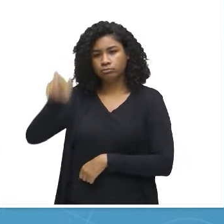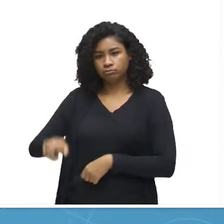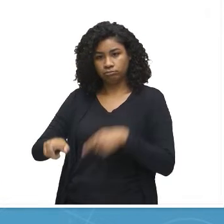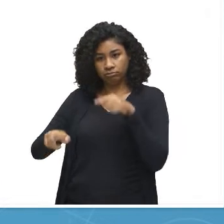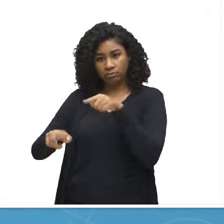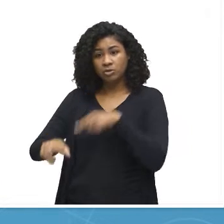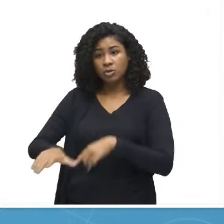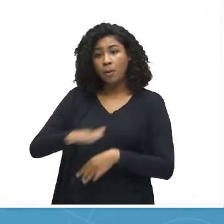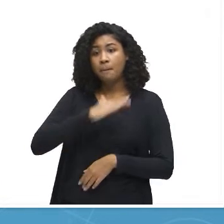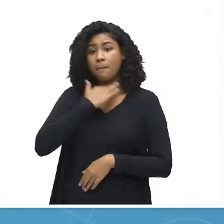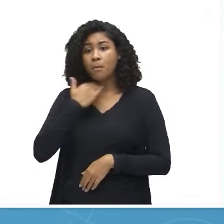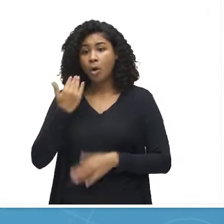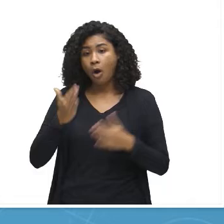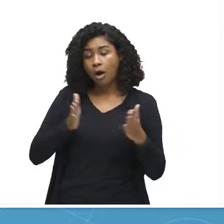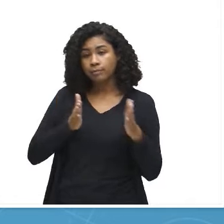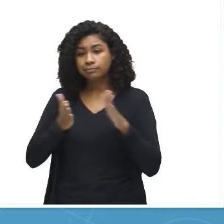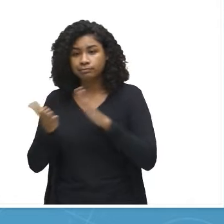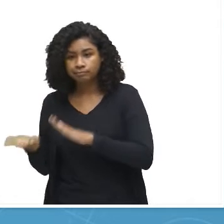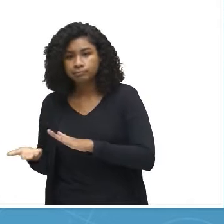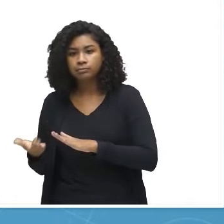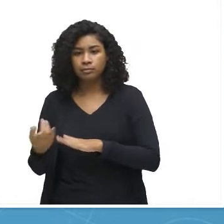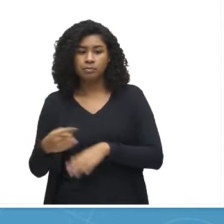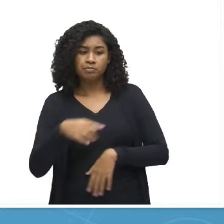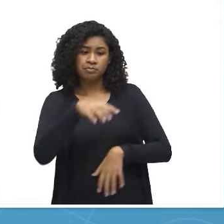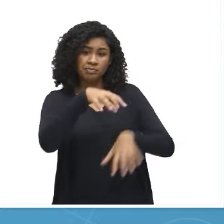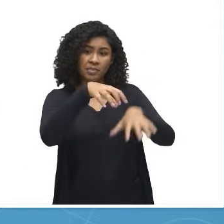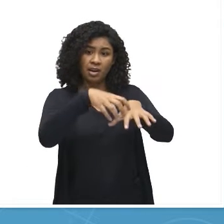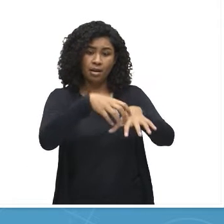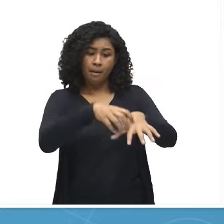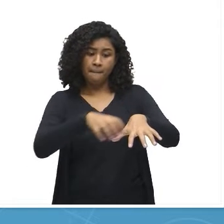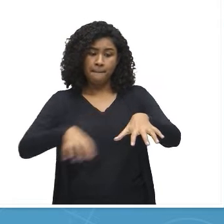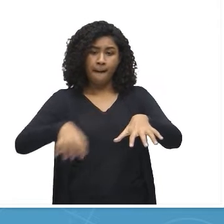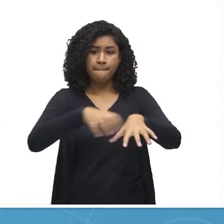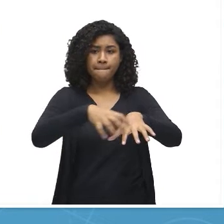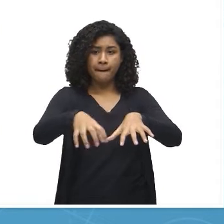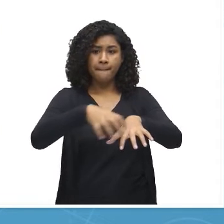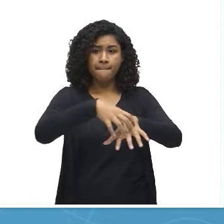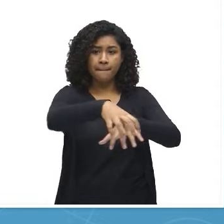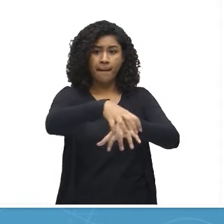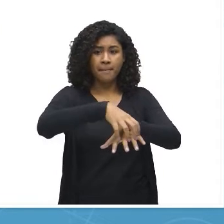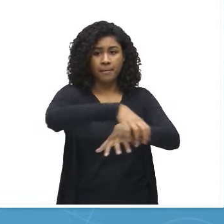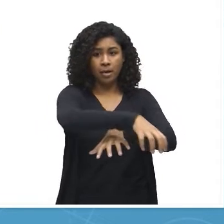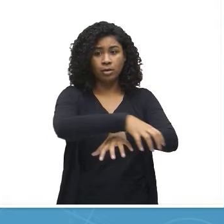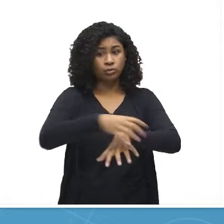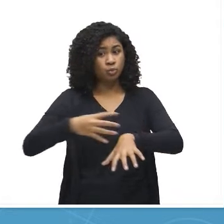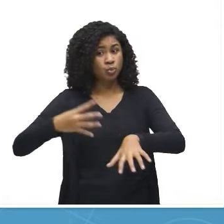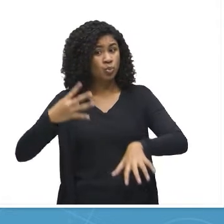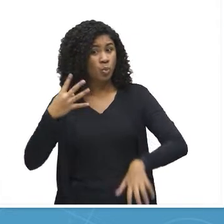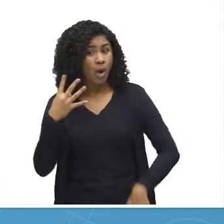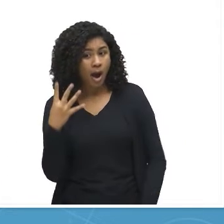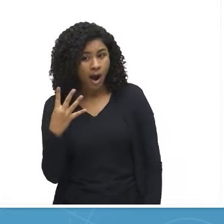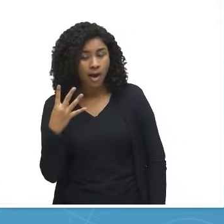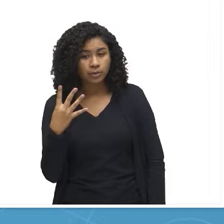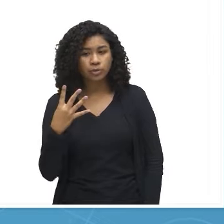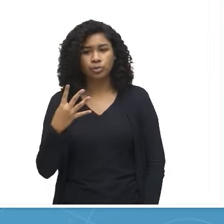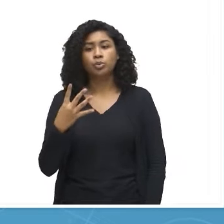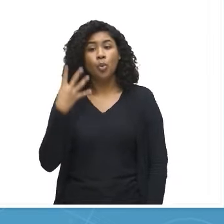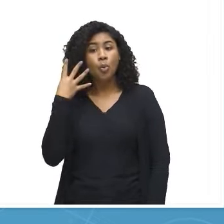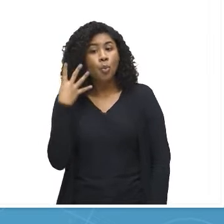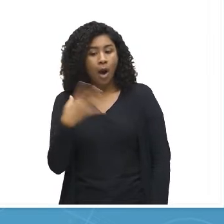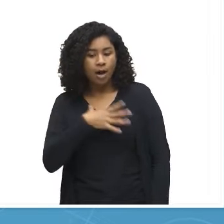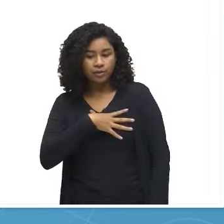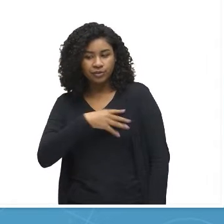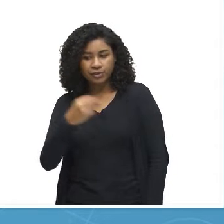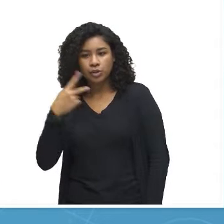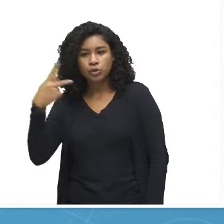4 filhos, né? Só que os 4 filhos do Clovis, eles não estavam muito interessados em governar, gente. Eles estavam ali mais